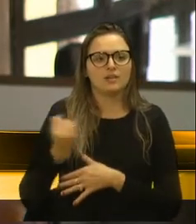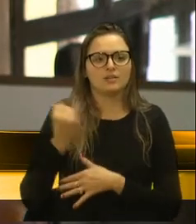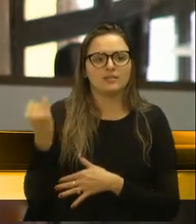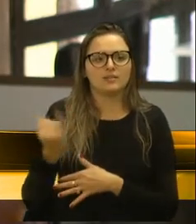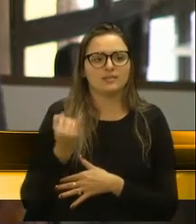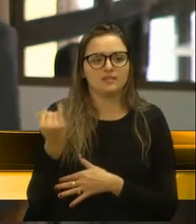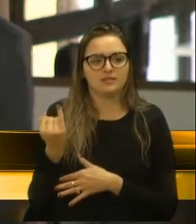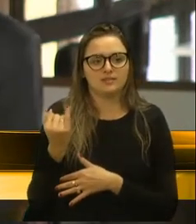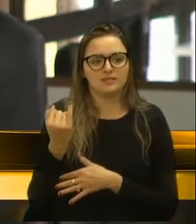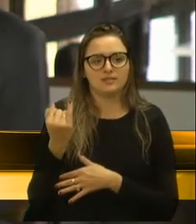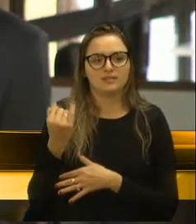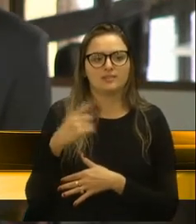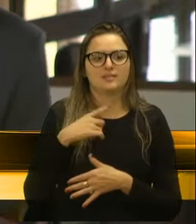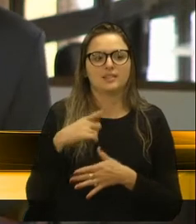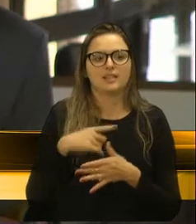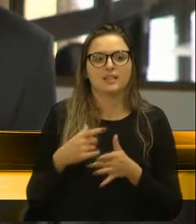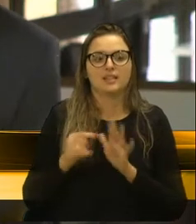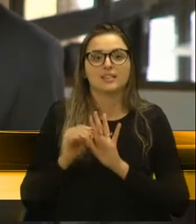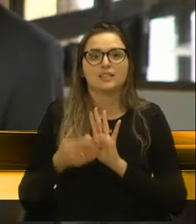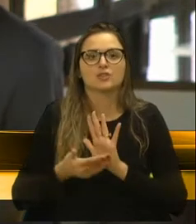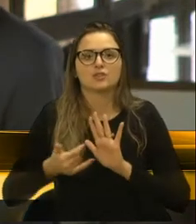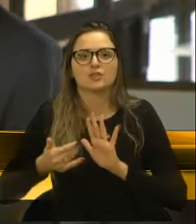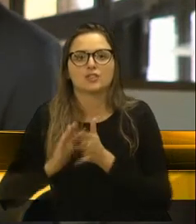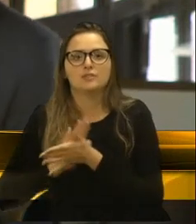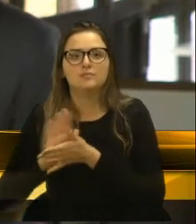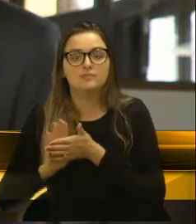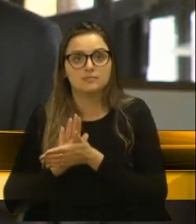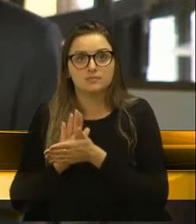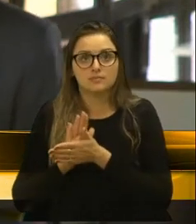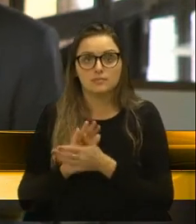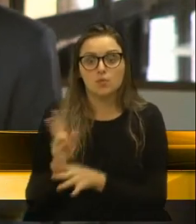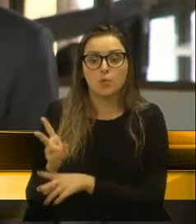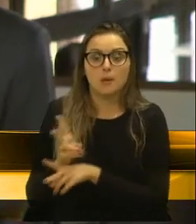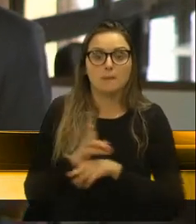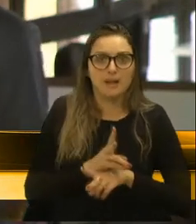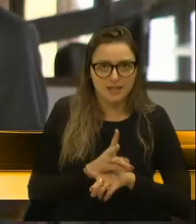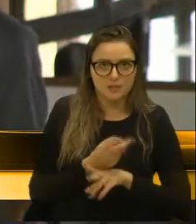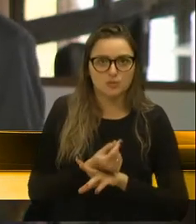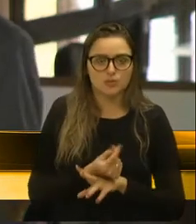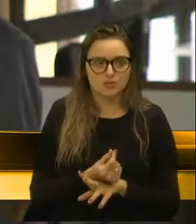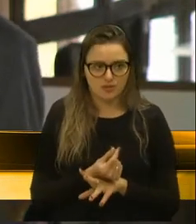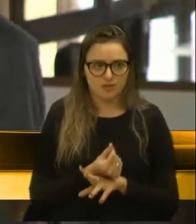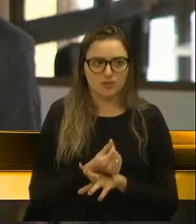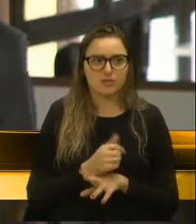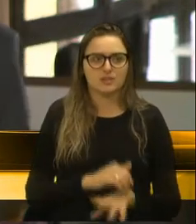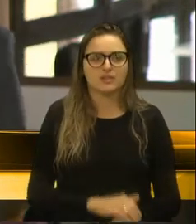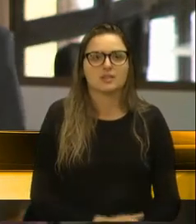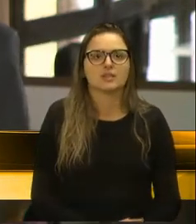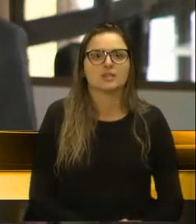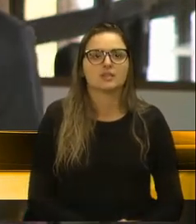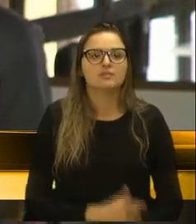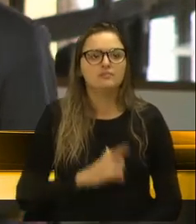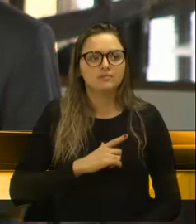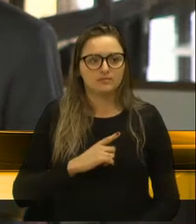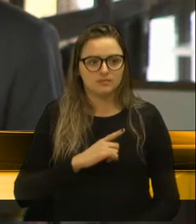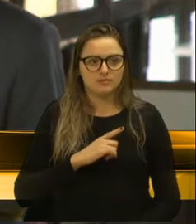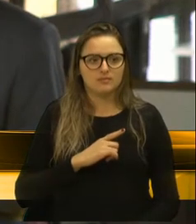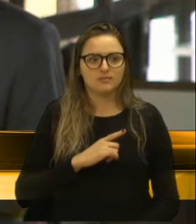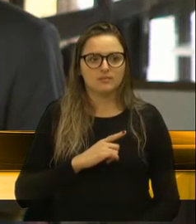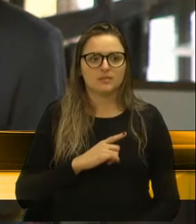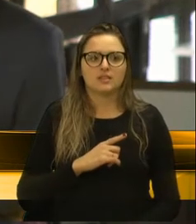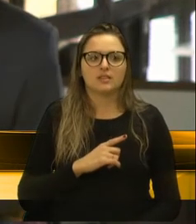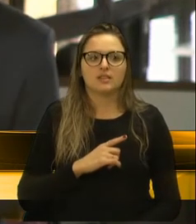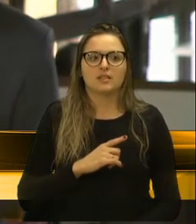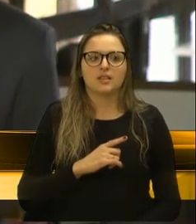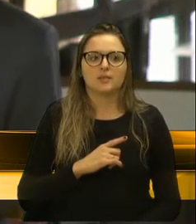o município, sem tirar um centavo, apenas articulando linhas de crédito, tentar articular pequenos empreendimentos